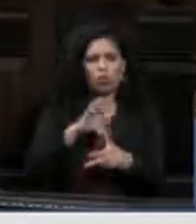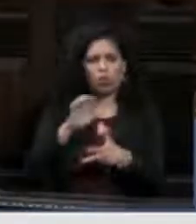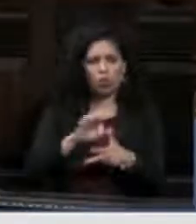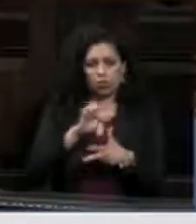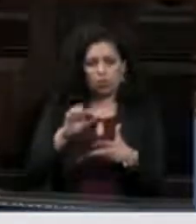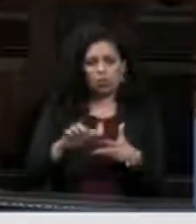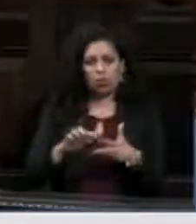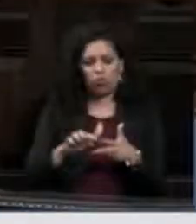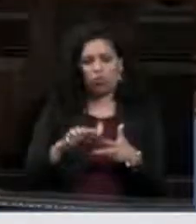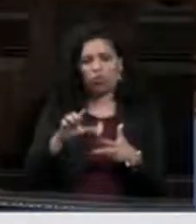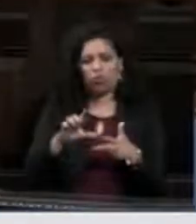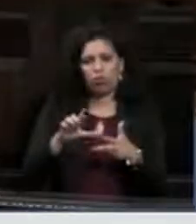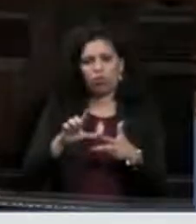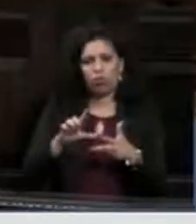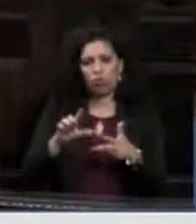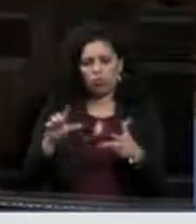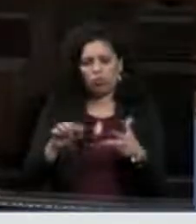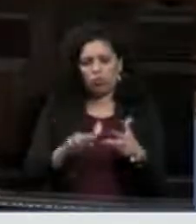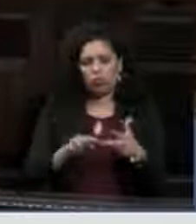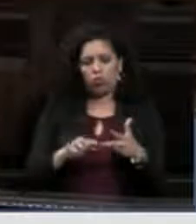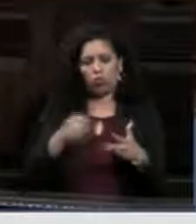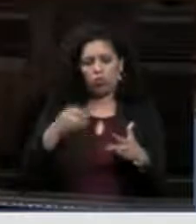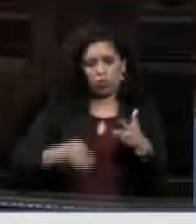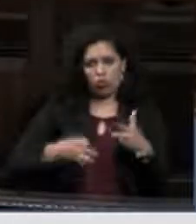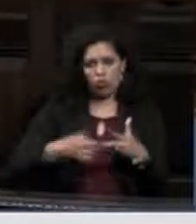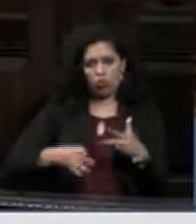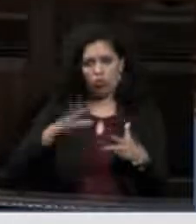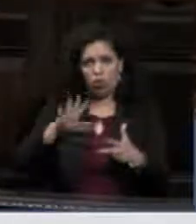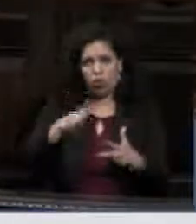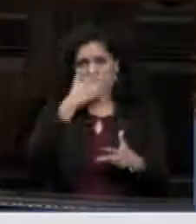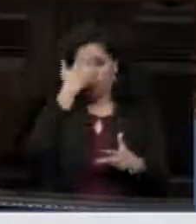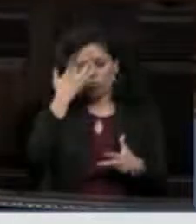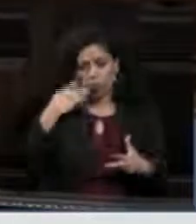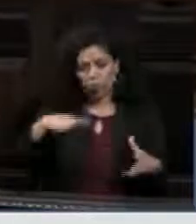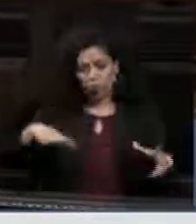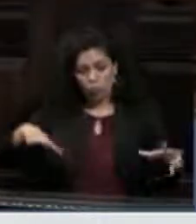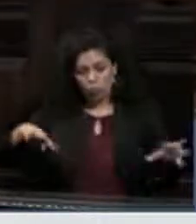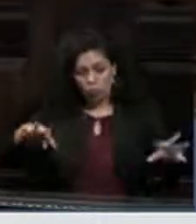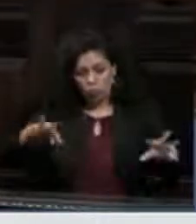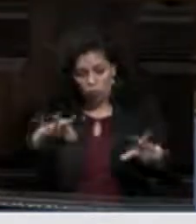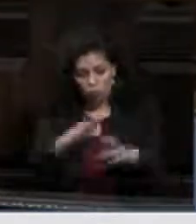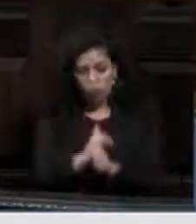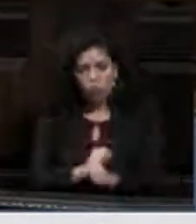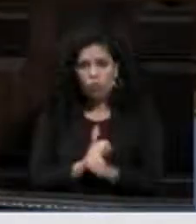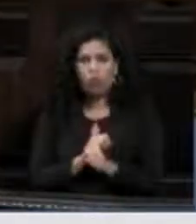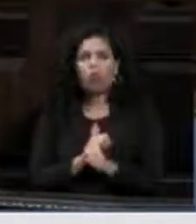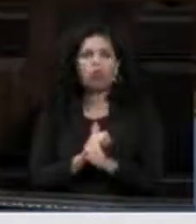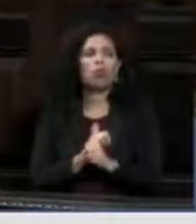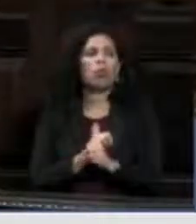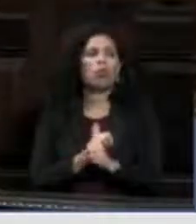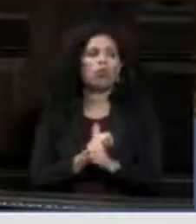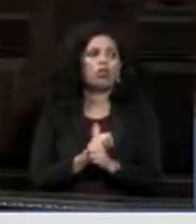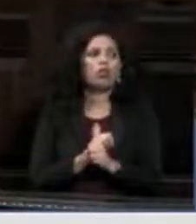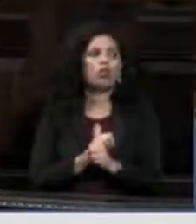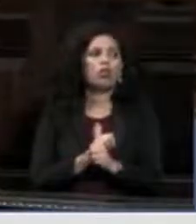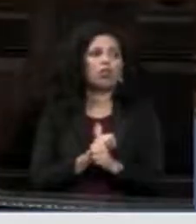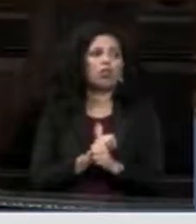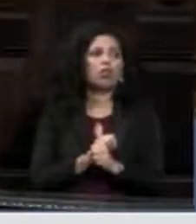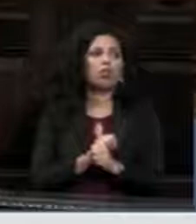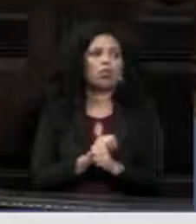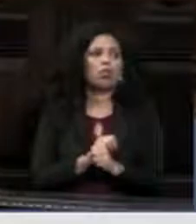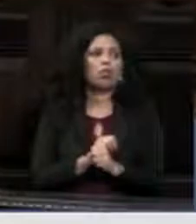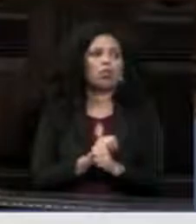Público e os supersalários do Executivo, a economia anual com o fim dos supersalários seria ao redor